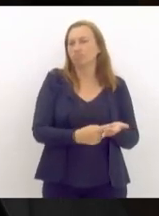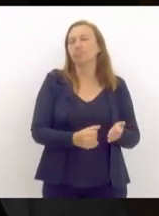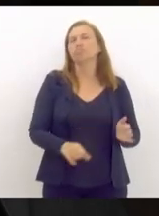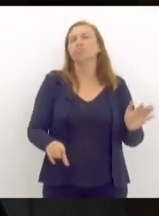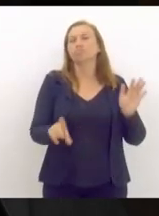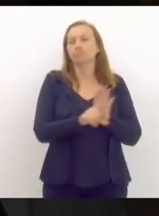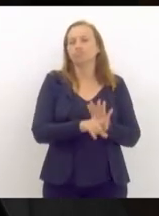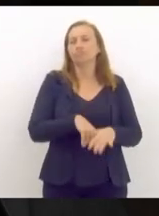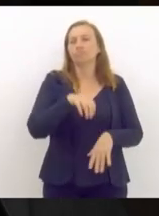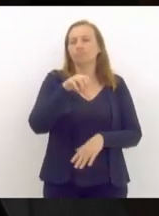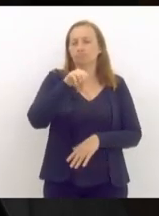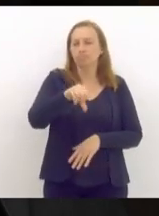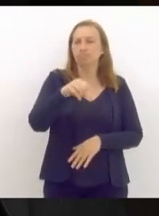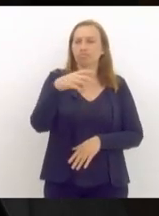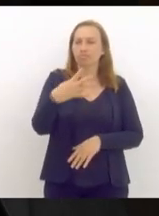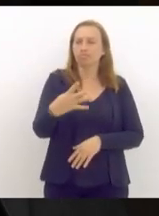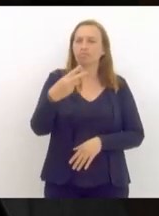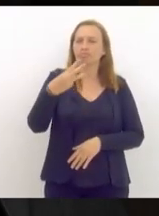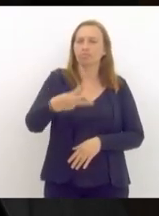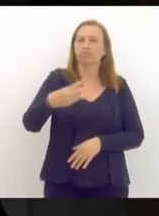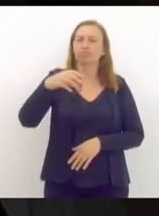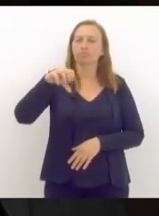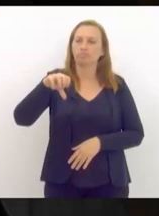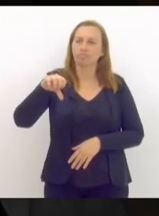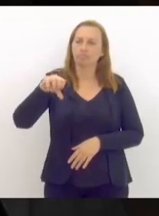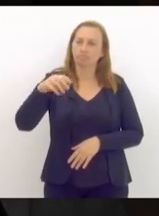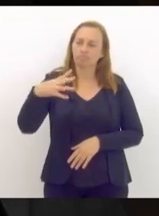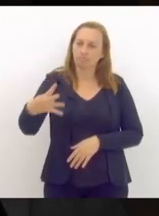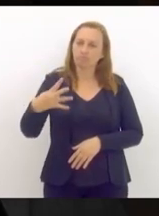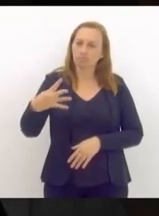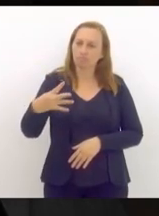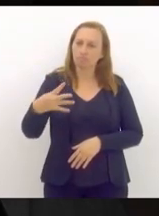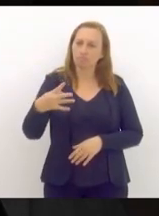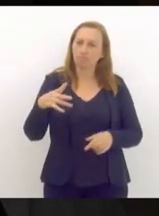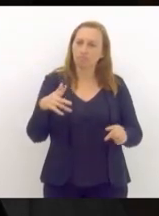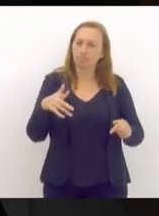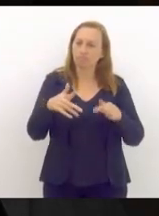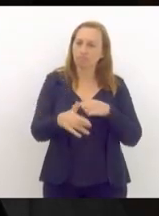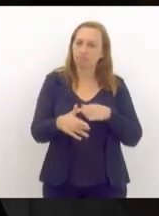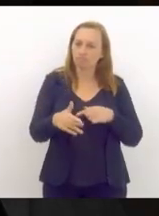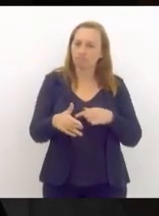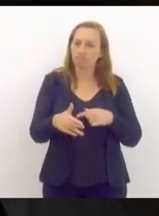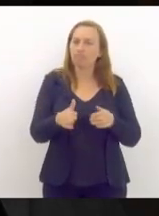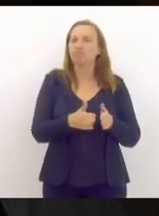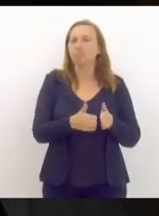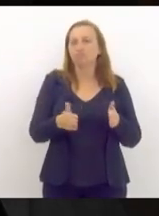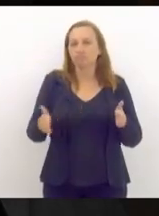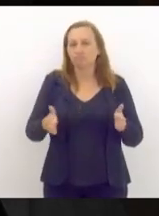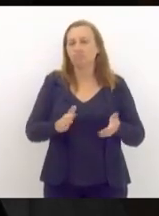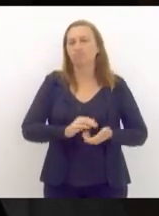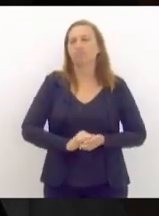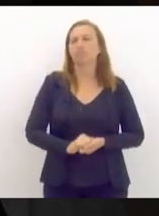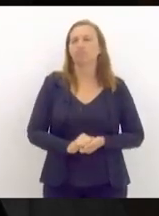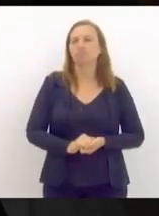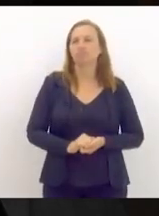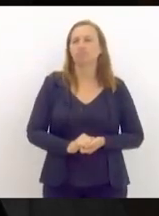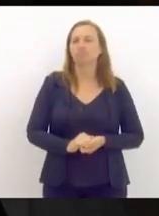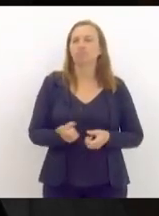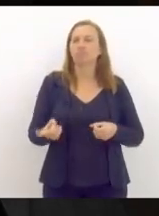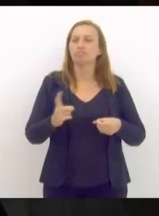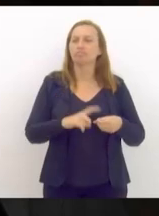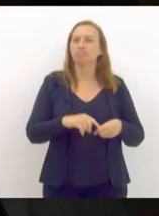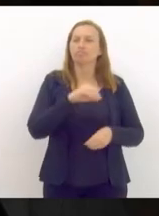9436 de 2021 e interromper o processo de